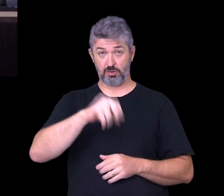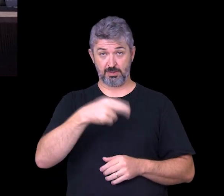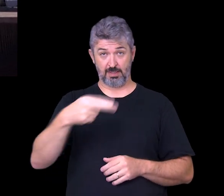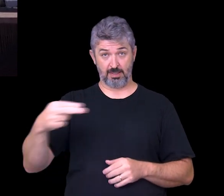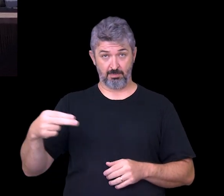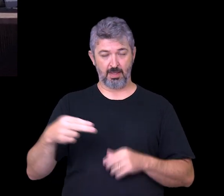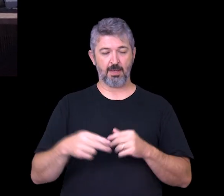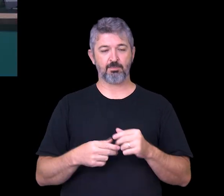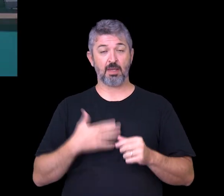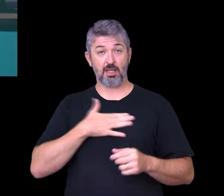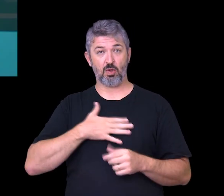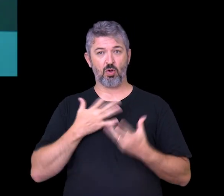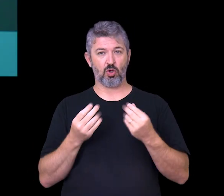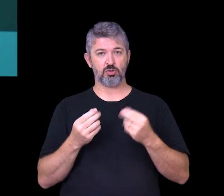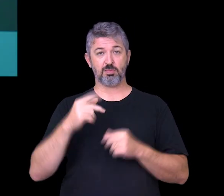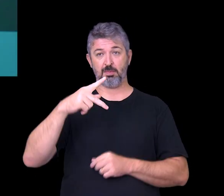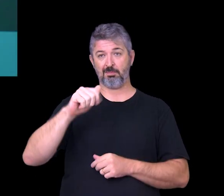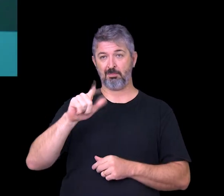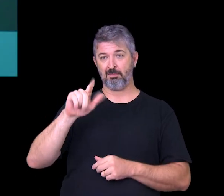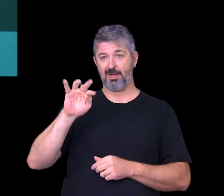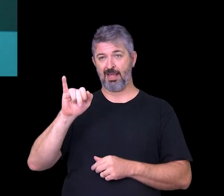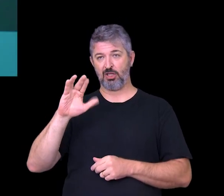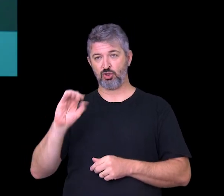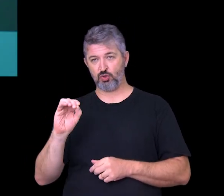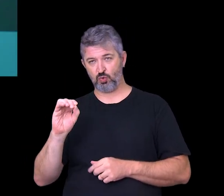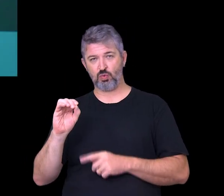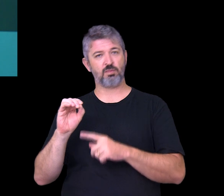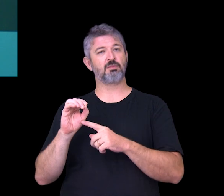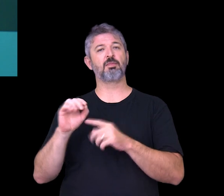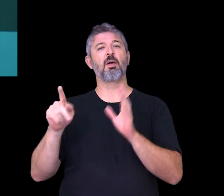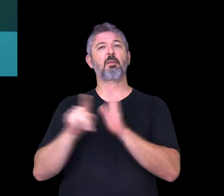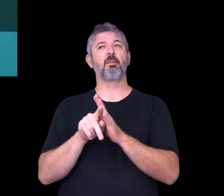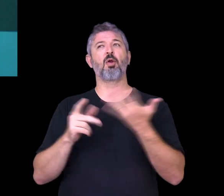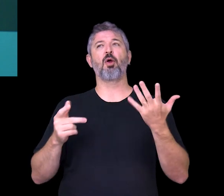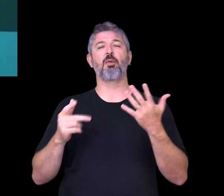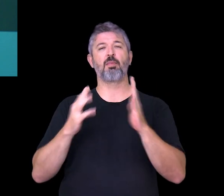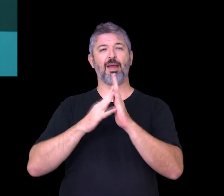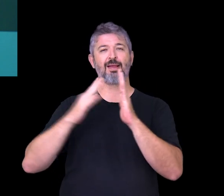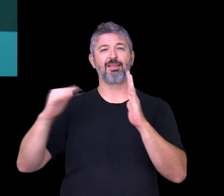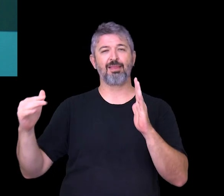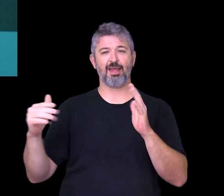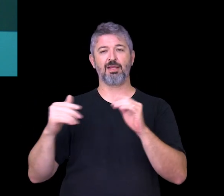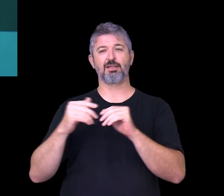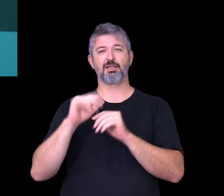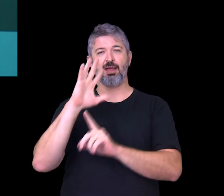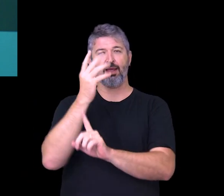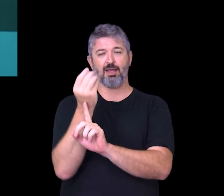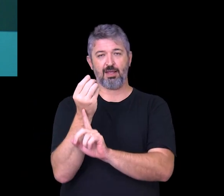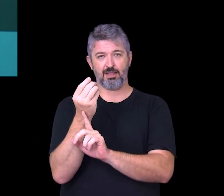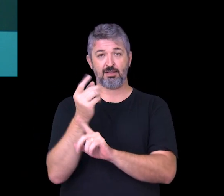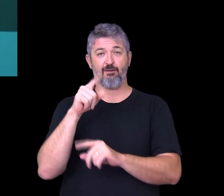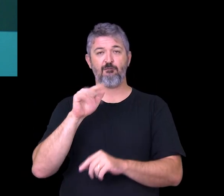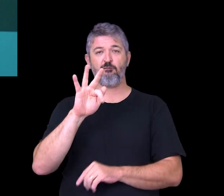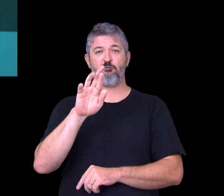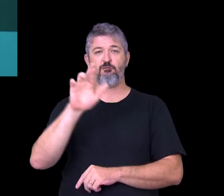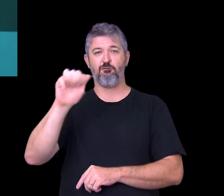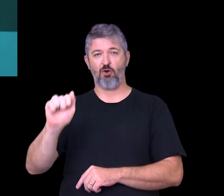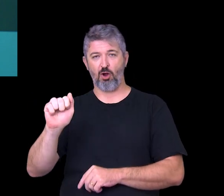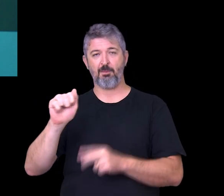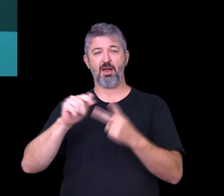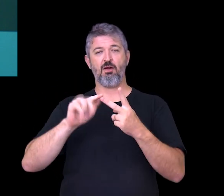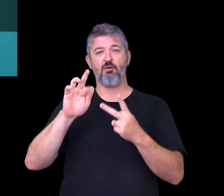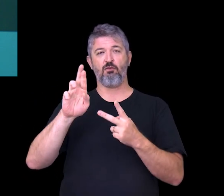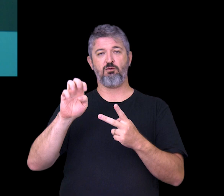a figura plástica, mas que é a forma e função. Então, o que é